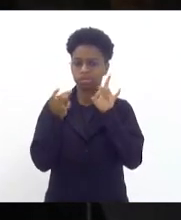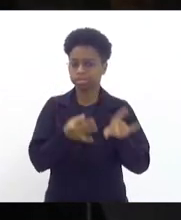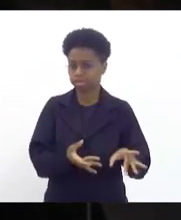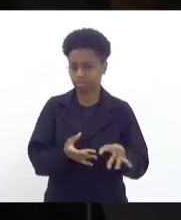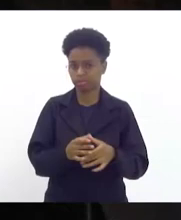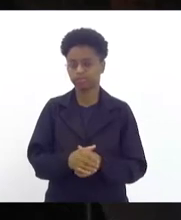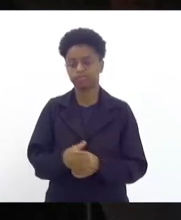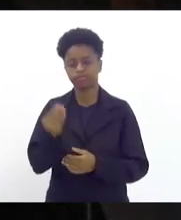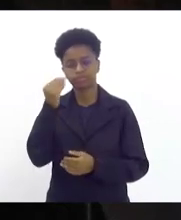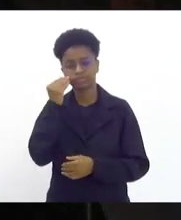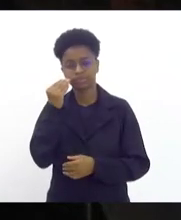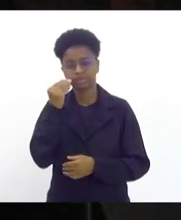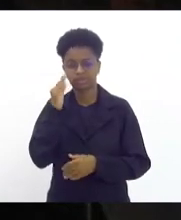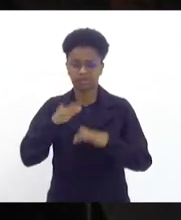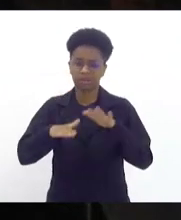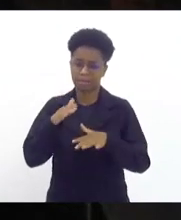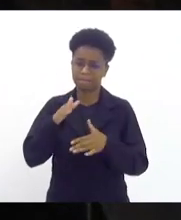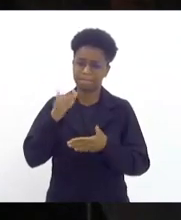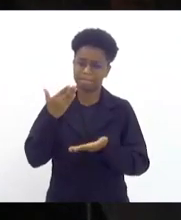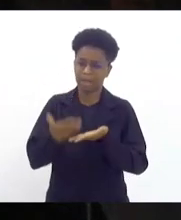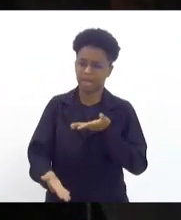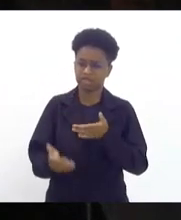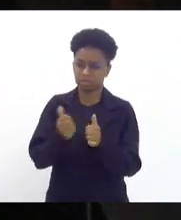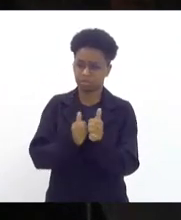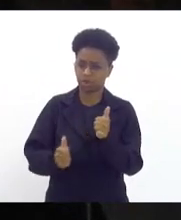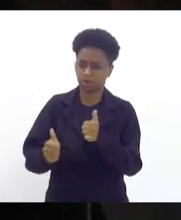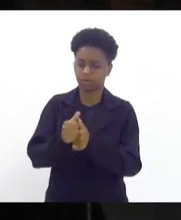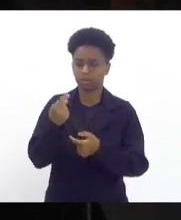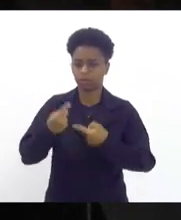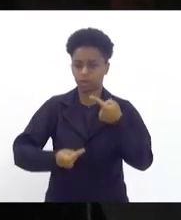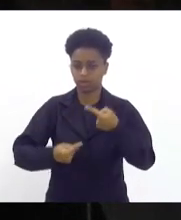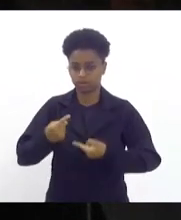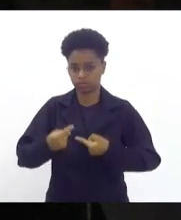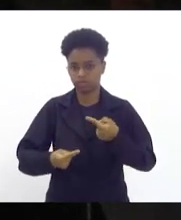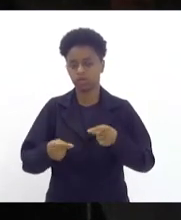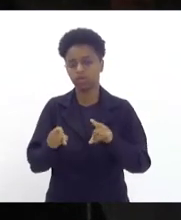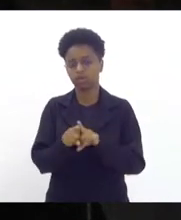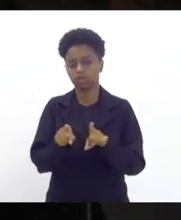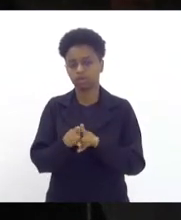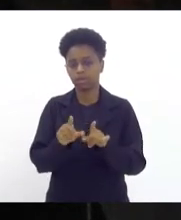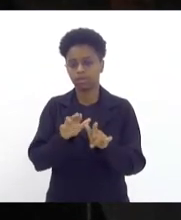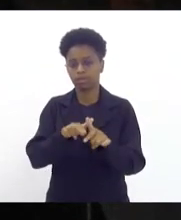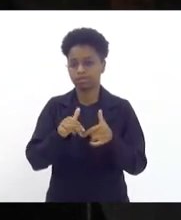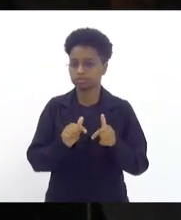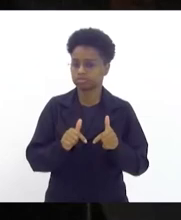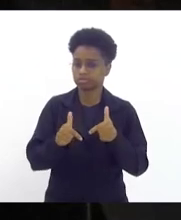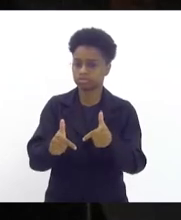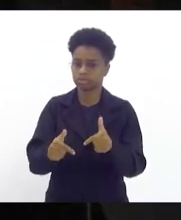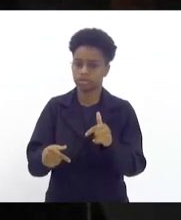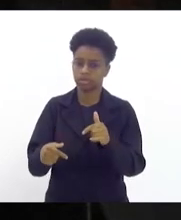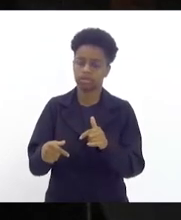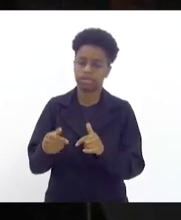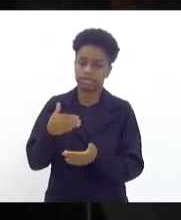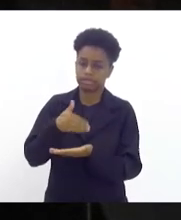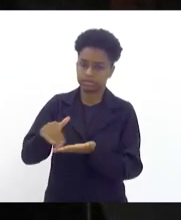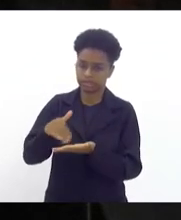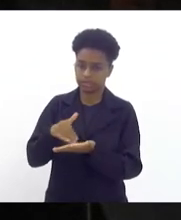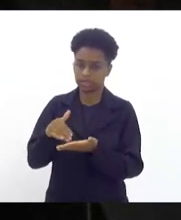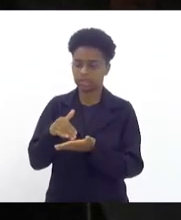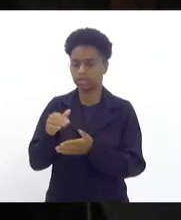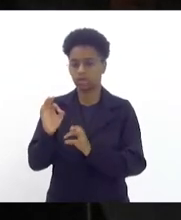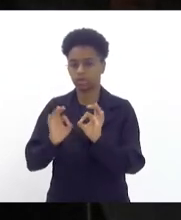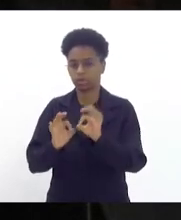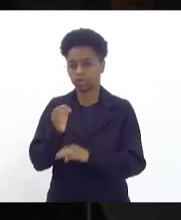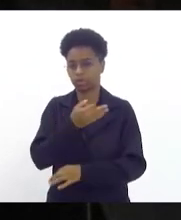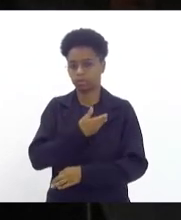perdendo um pouco do protagonismo político pela pelas ações da secretaria de ordem pública